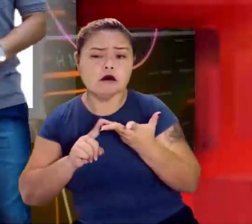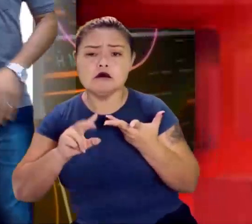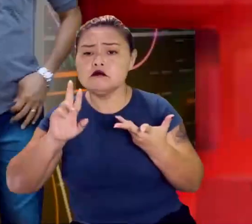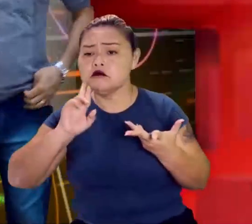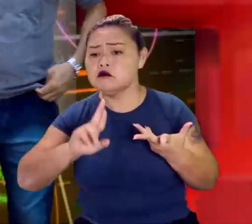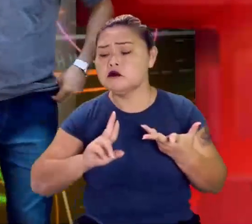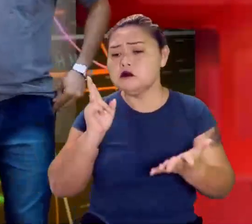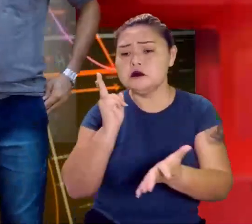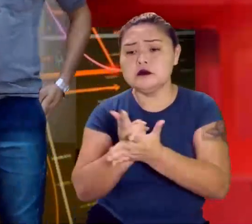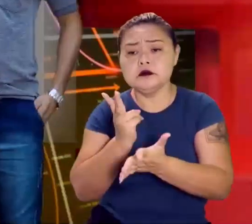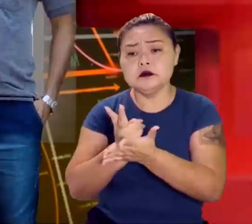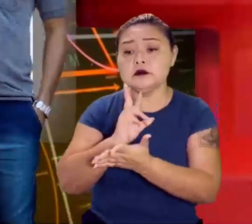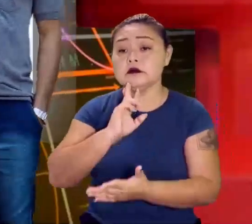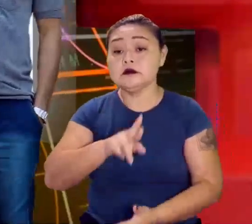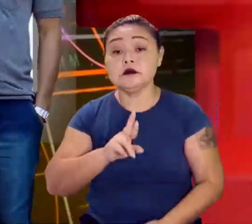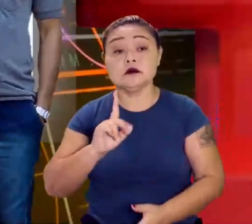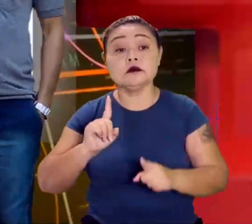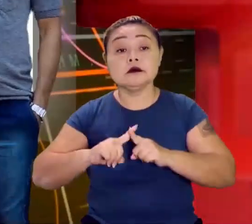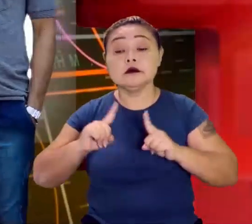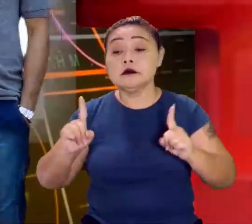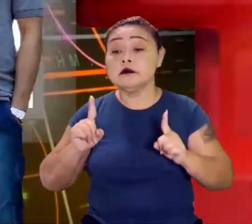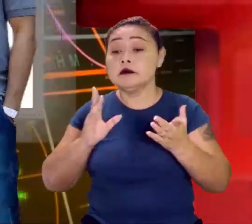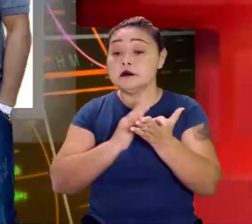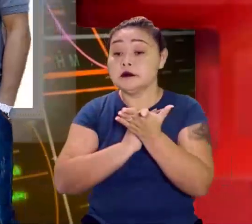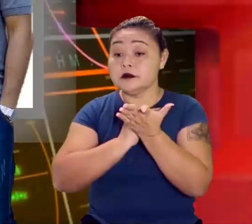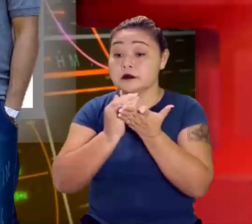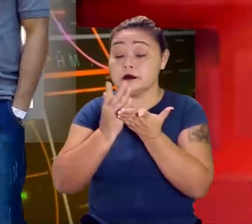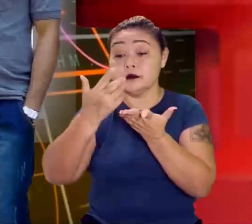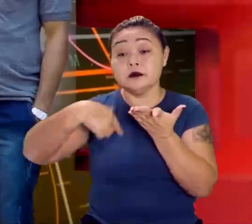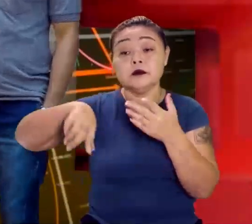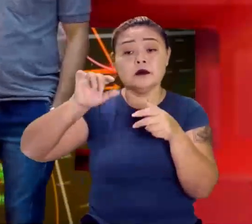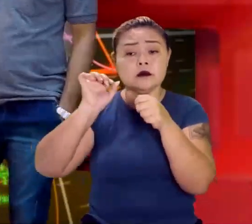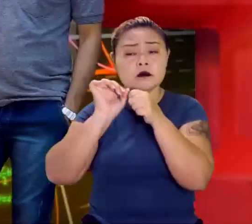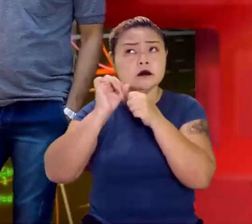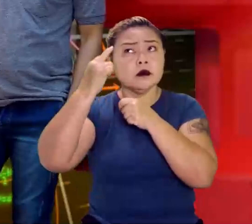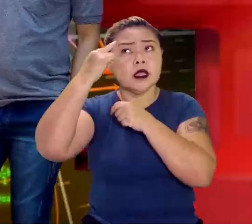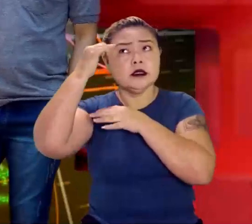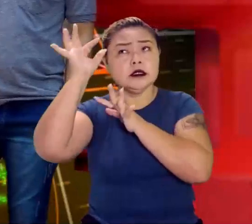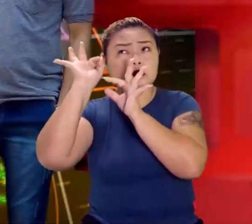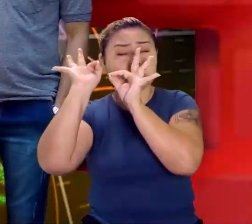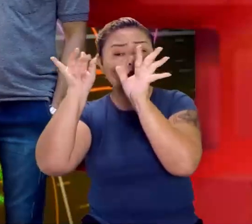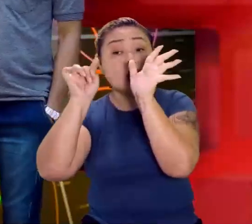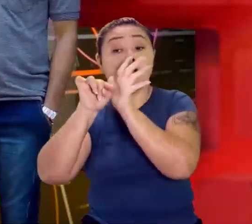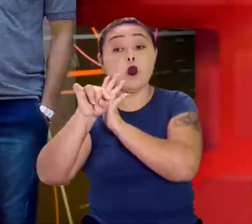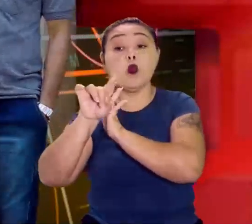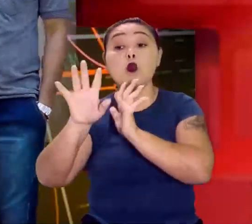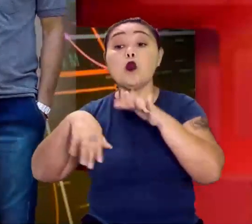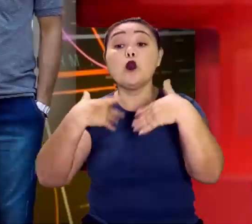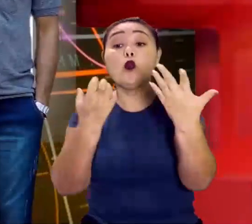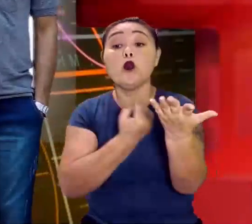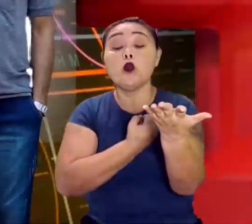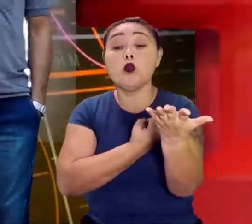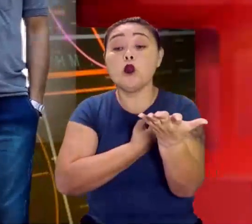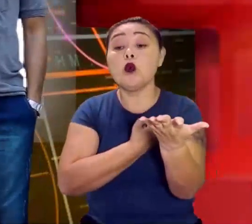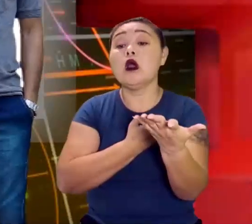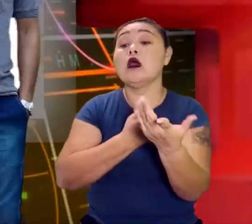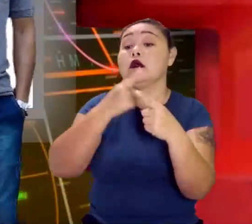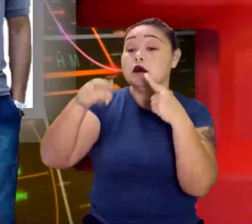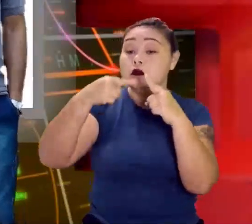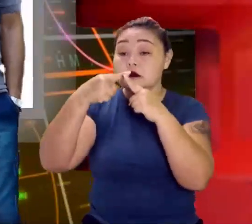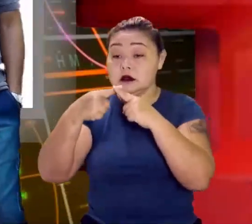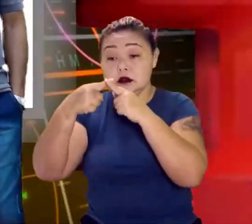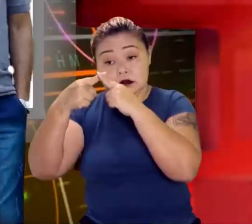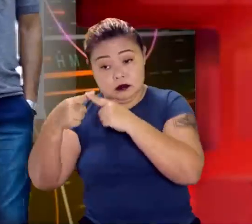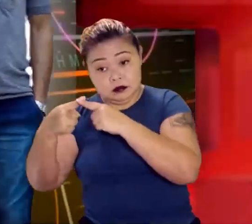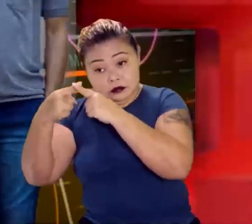para se chegar no mesmo resultado, mas o princípio de tudo é você fazer aquela linha de raciocínio da perguntinha. Qual é o número que ele vezes ele,